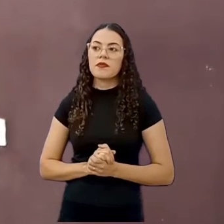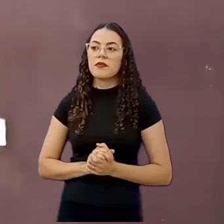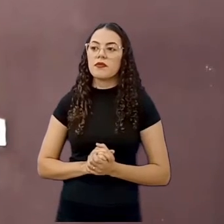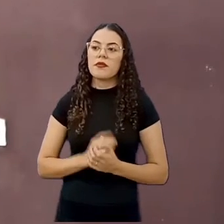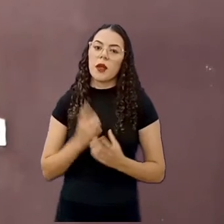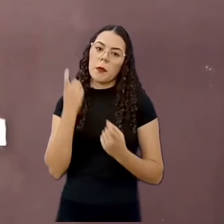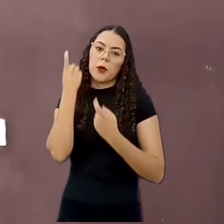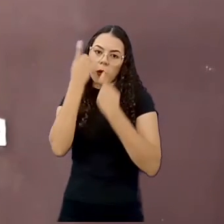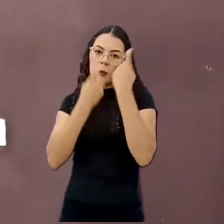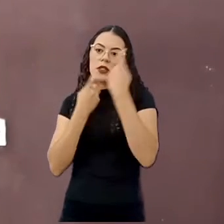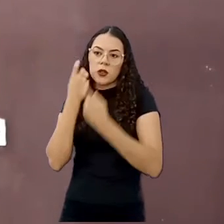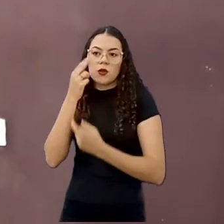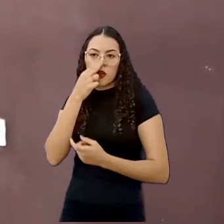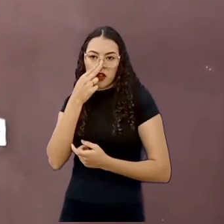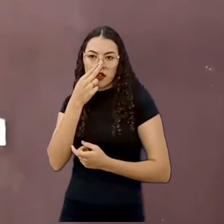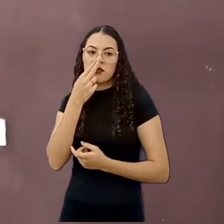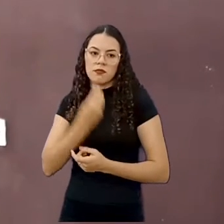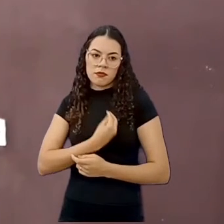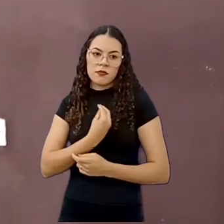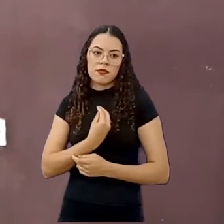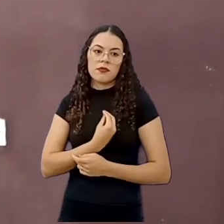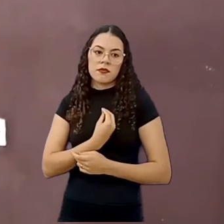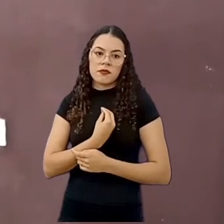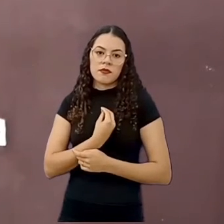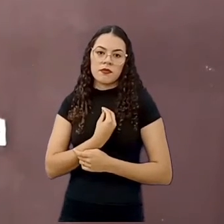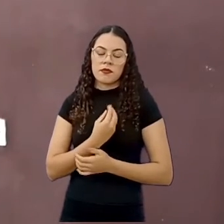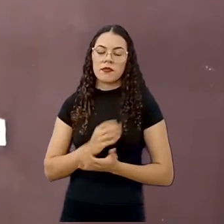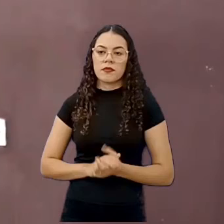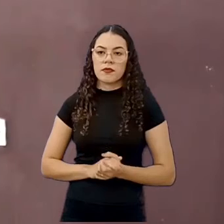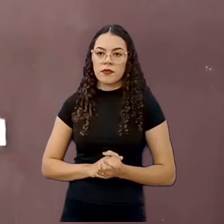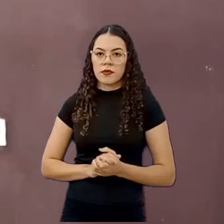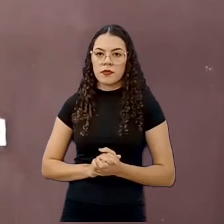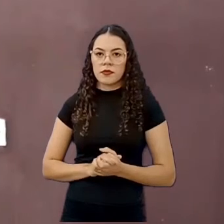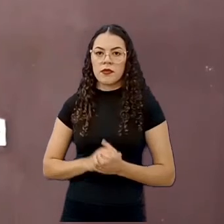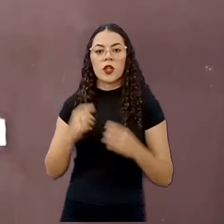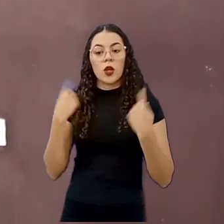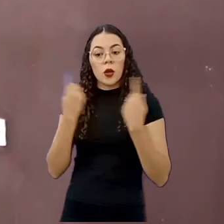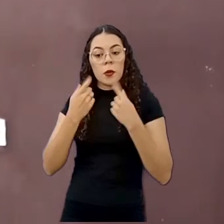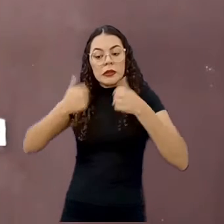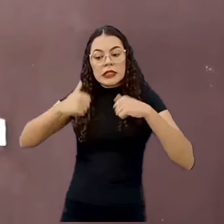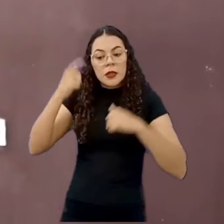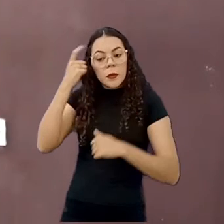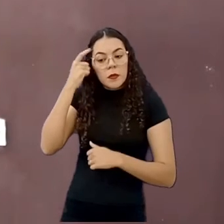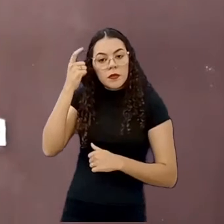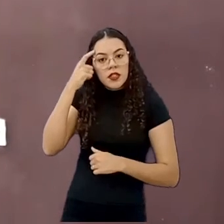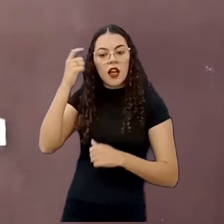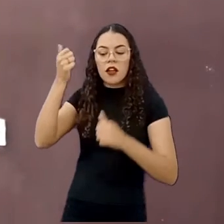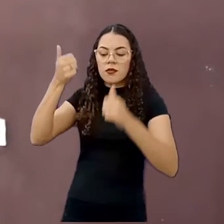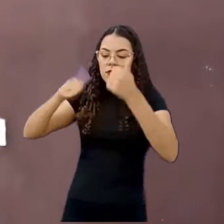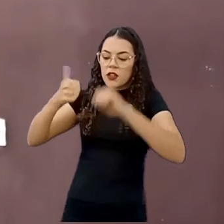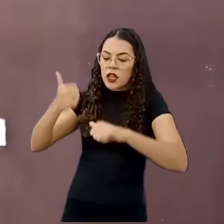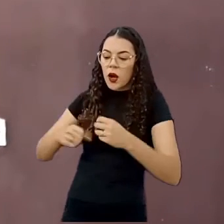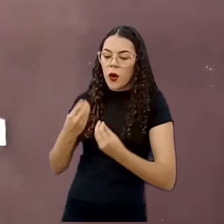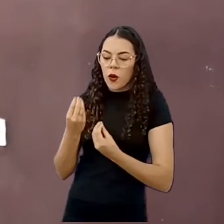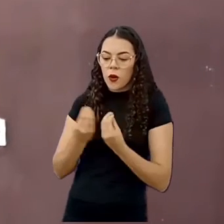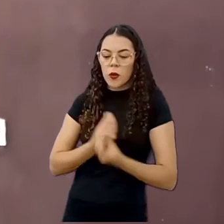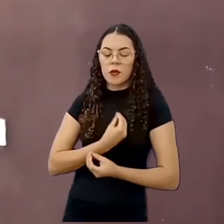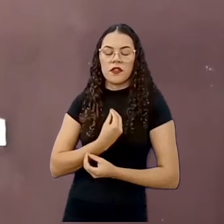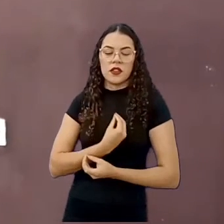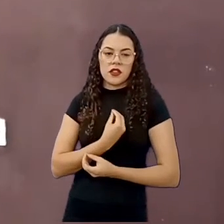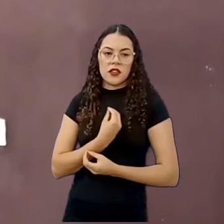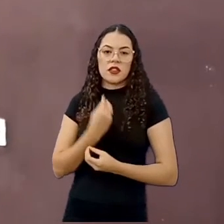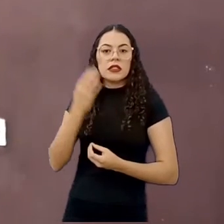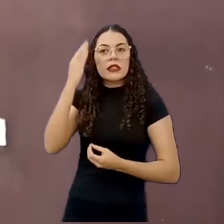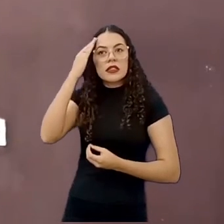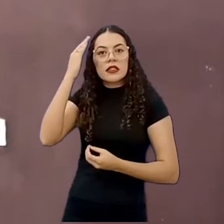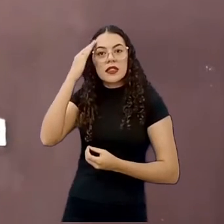Essa é uma preocupação do cristão. E válida, muito válida. A gente precisa pensar, avaliar como está a nossa vida, entendermos